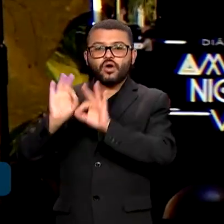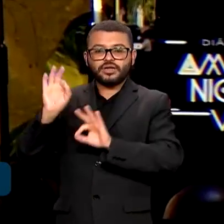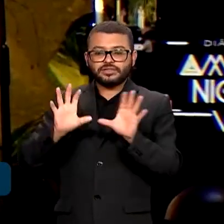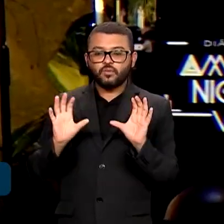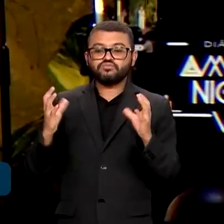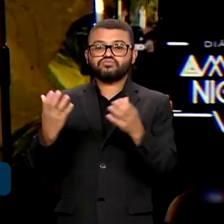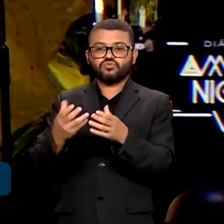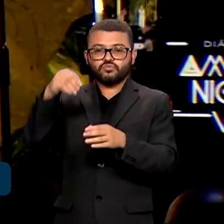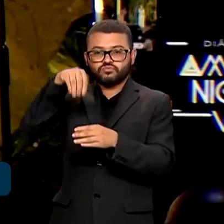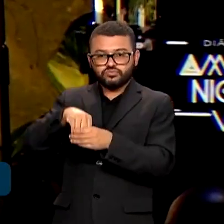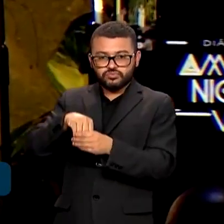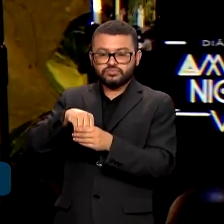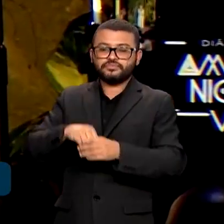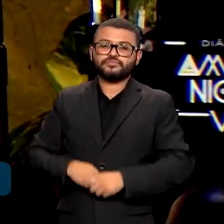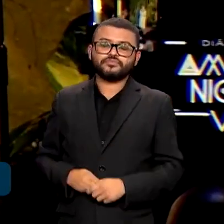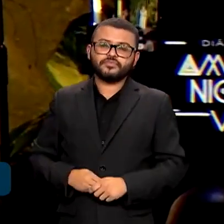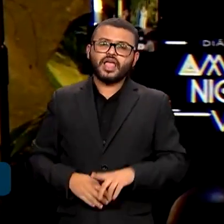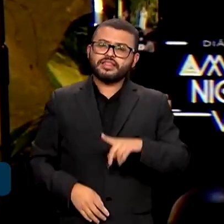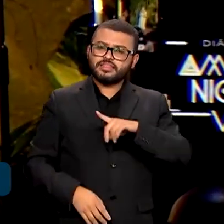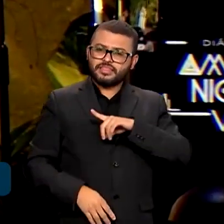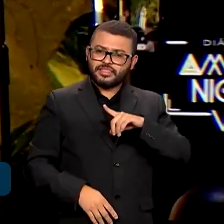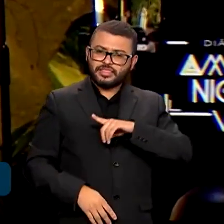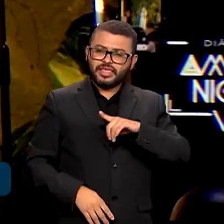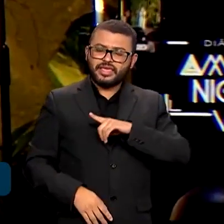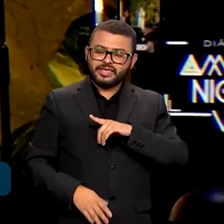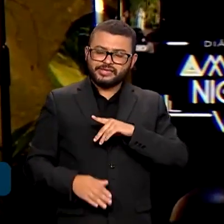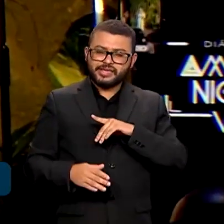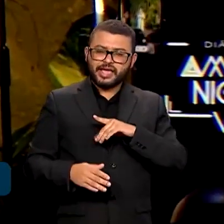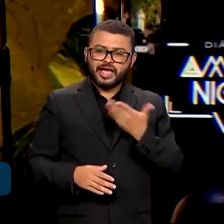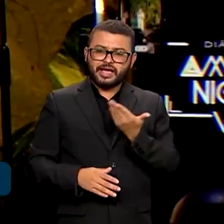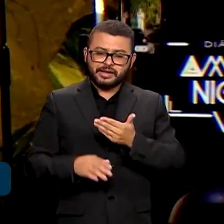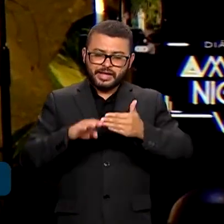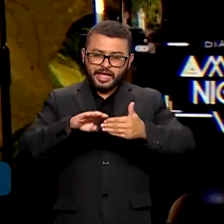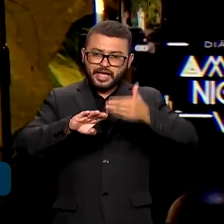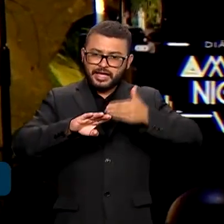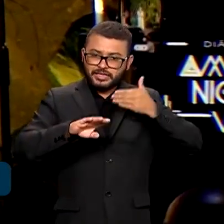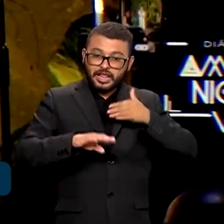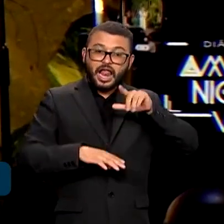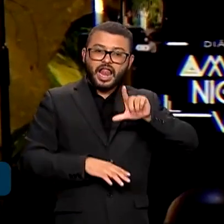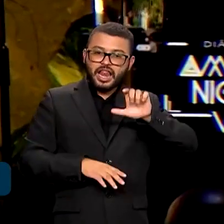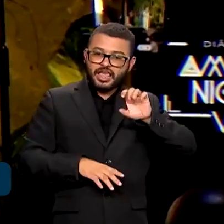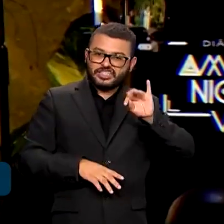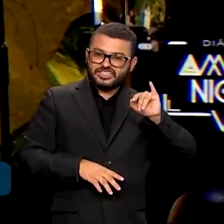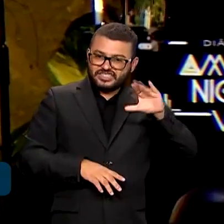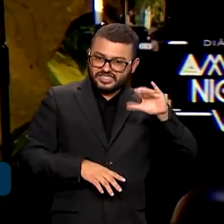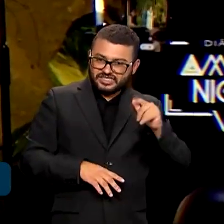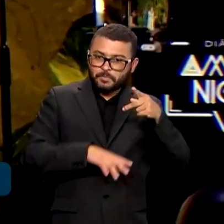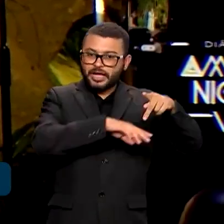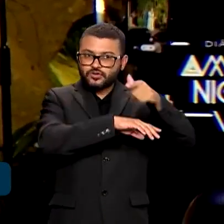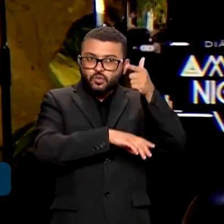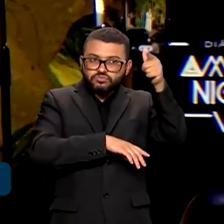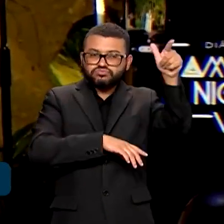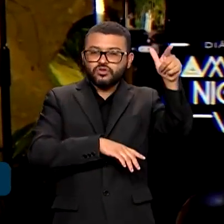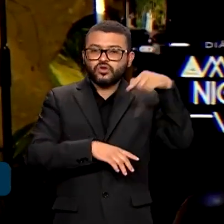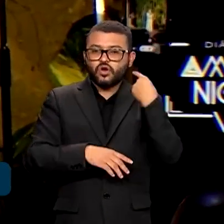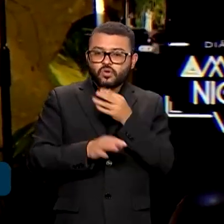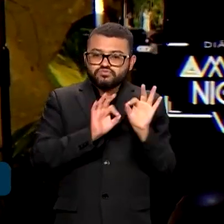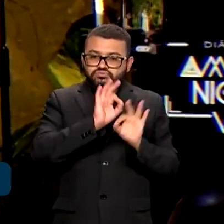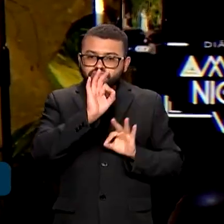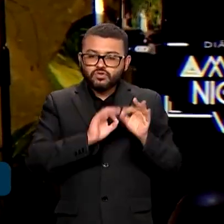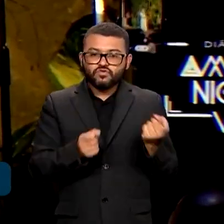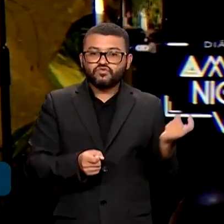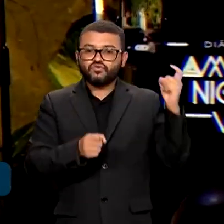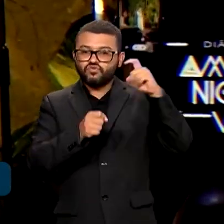cúpula. Nós tivemos um processo preparatório em Letícia e o que nós estamos fazendo aqui é